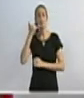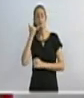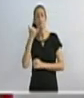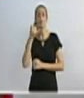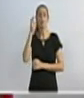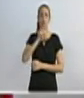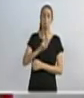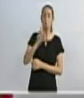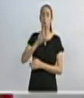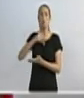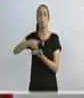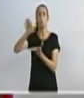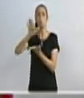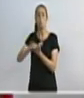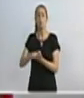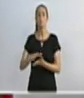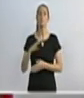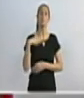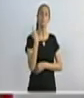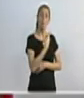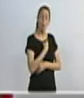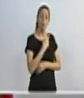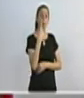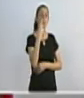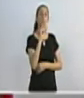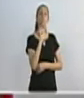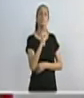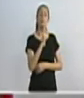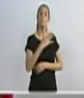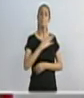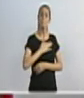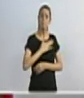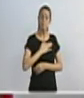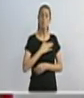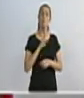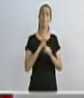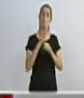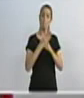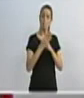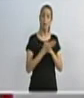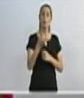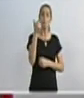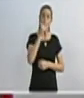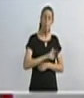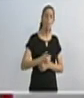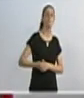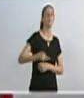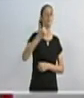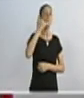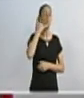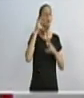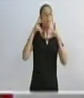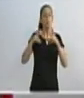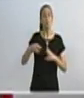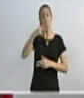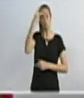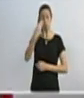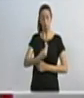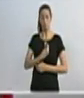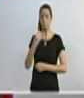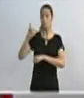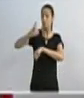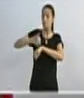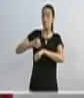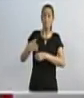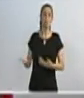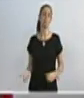poder utilizar, lá na Nova Rússia, nós queremos poder dar uma vida igual à de vocês aqui no centro da cidade. Tá?